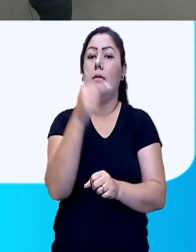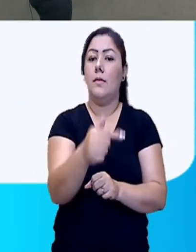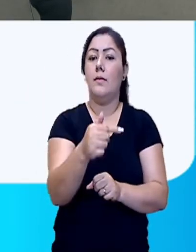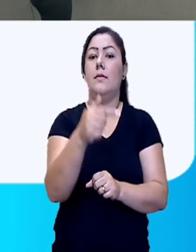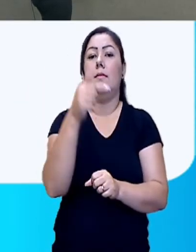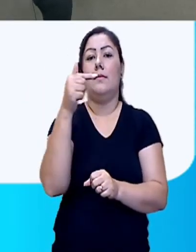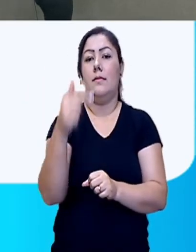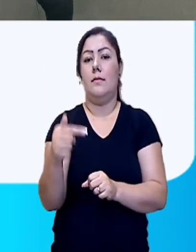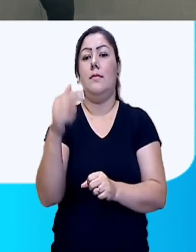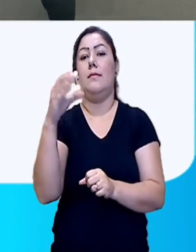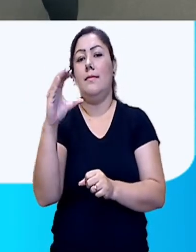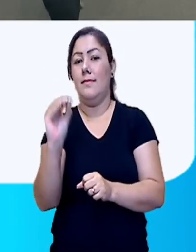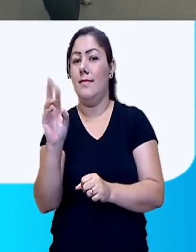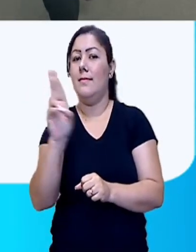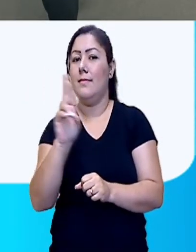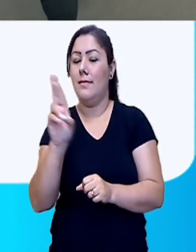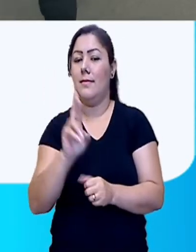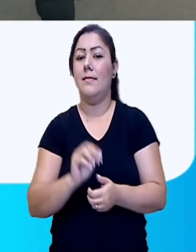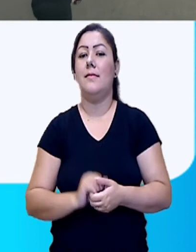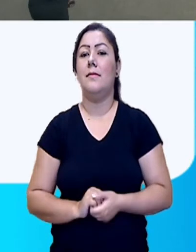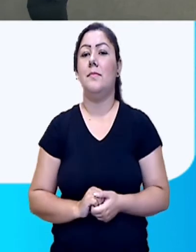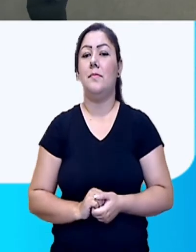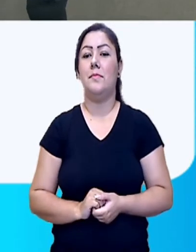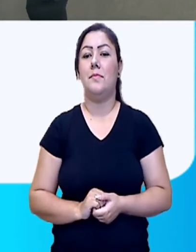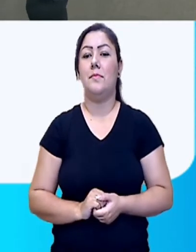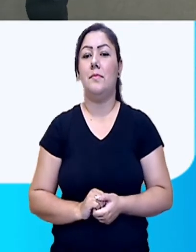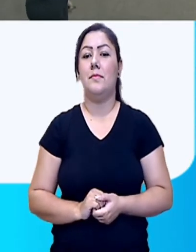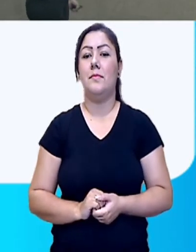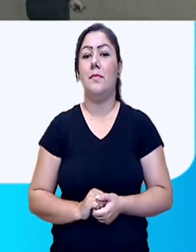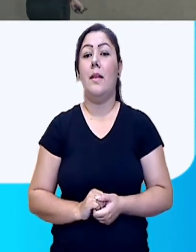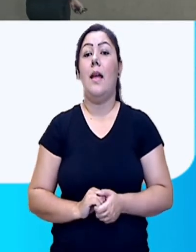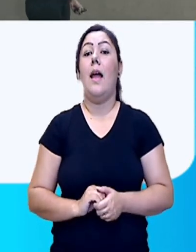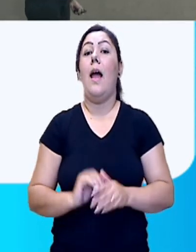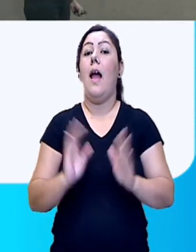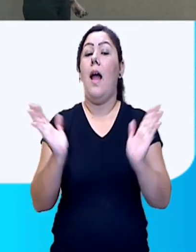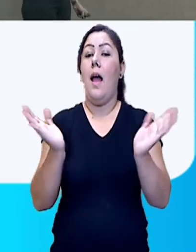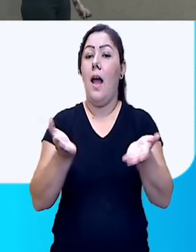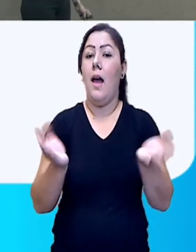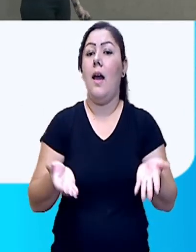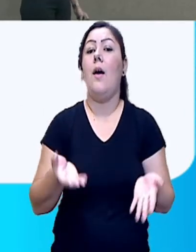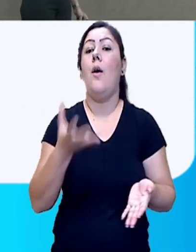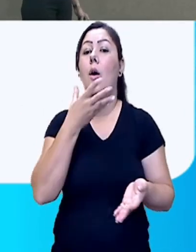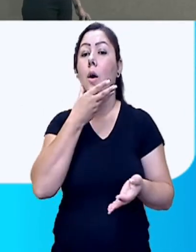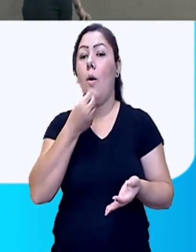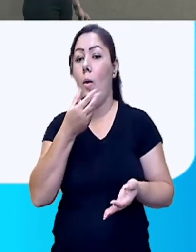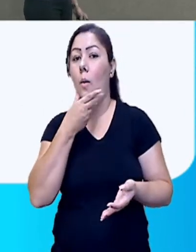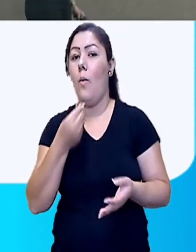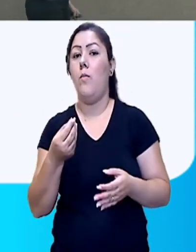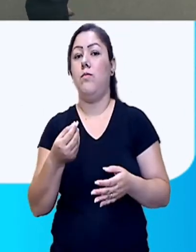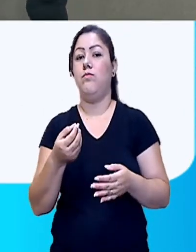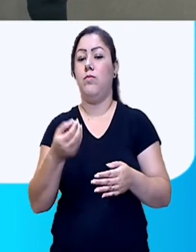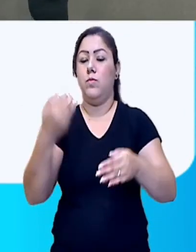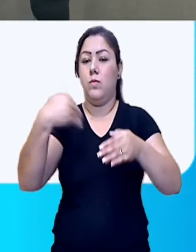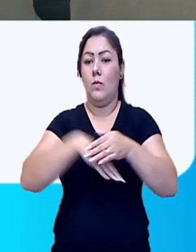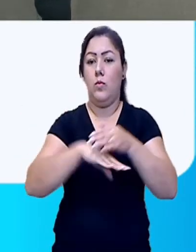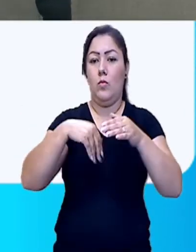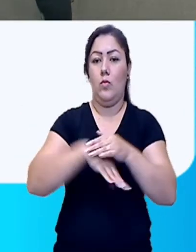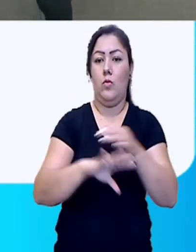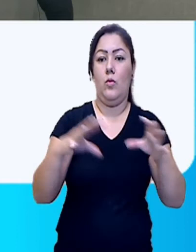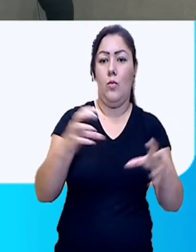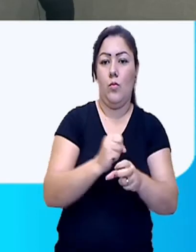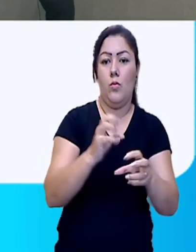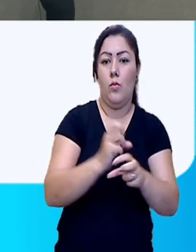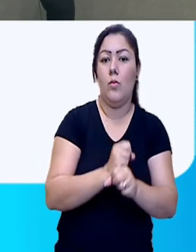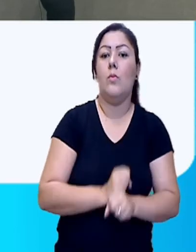770 reais. Vamos para frente. Vamos ver, valor que Antônio juntou. Antônio